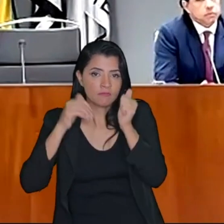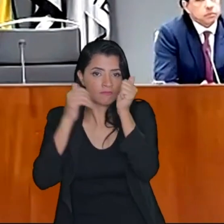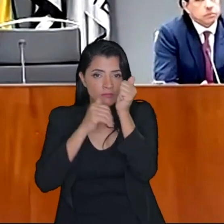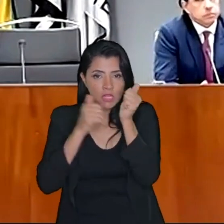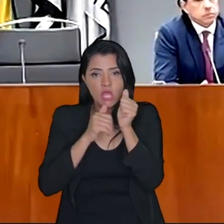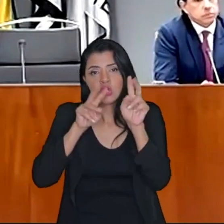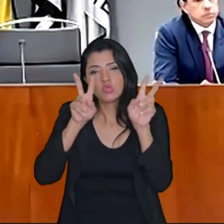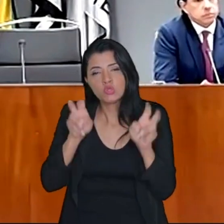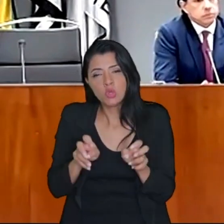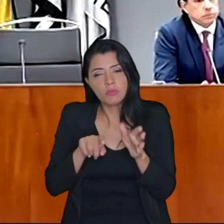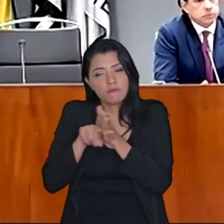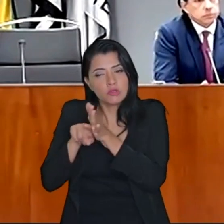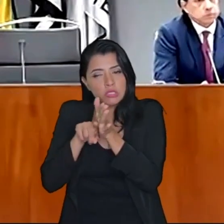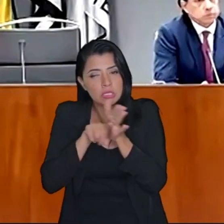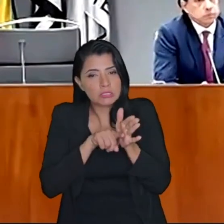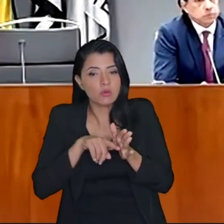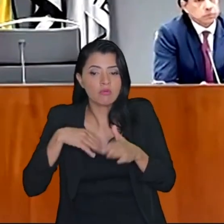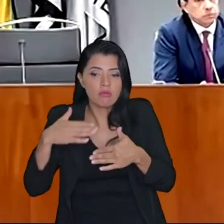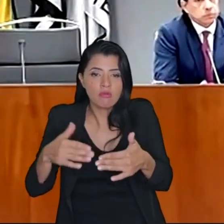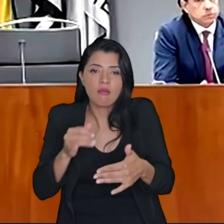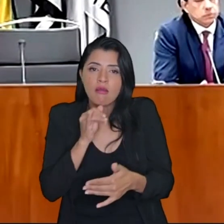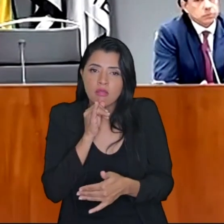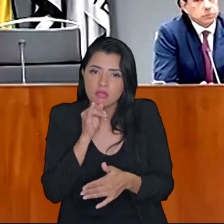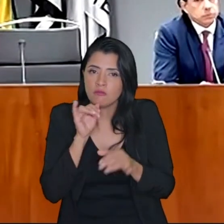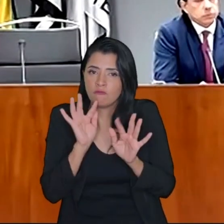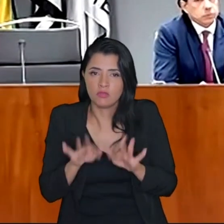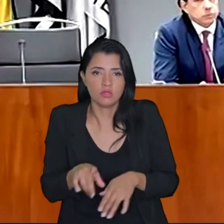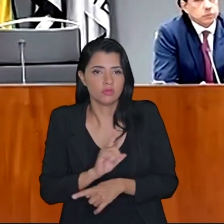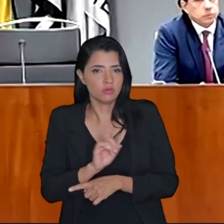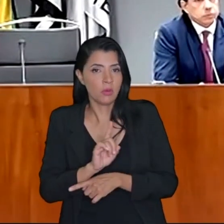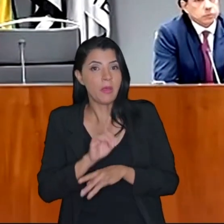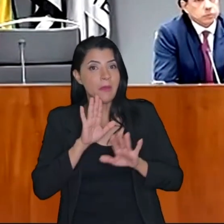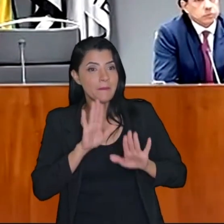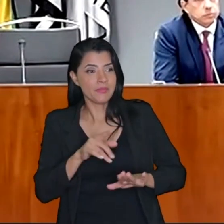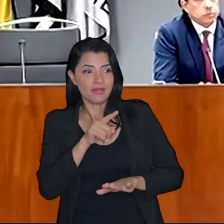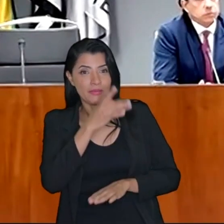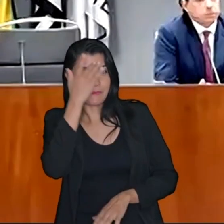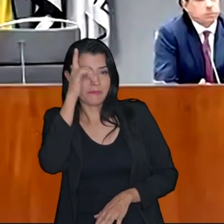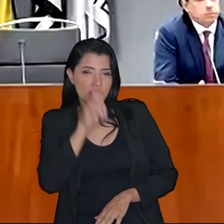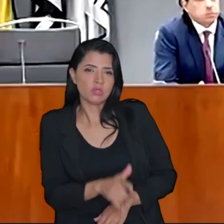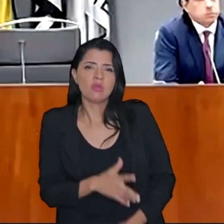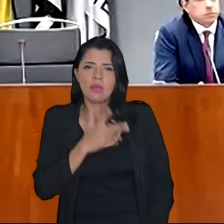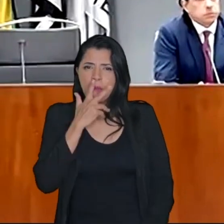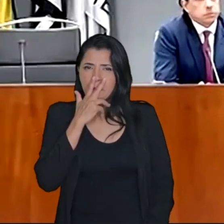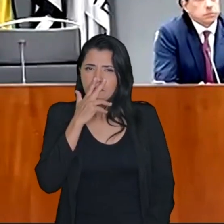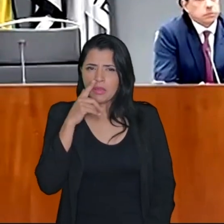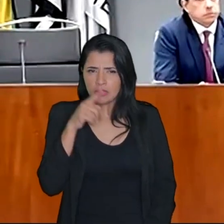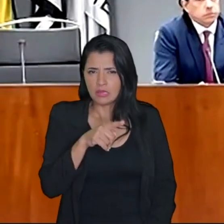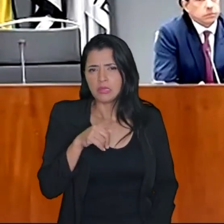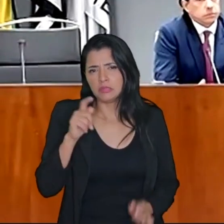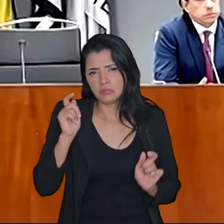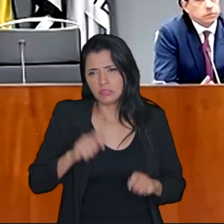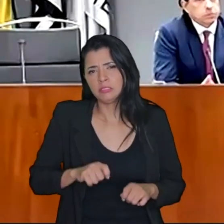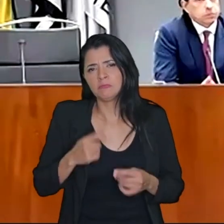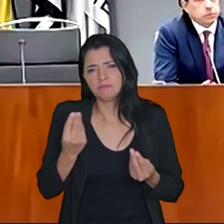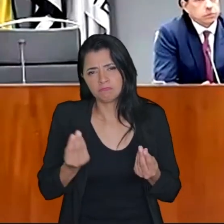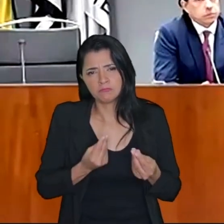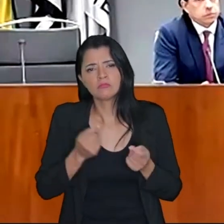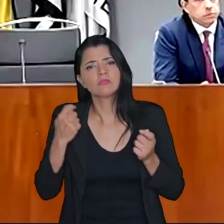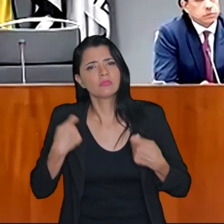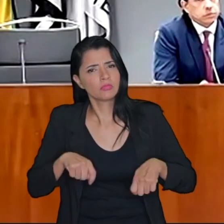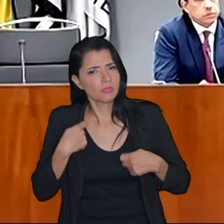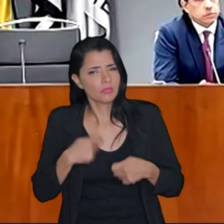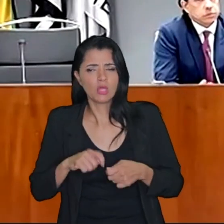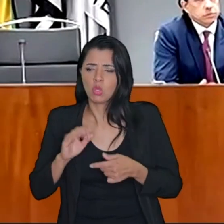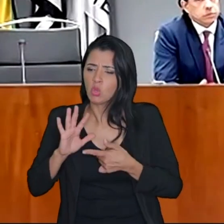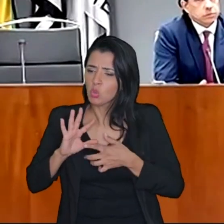sobre investigações em andamento. Mas, em relação àquela parte, àquela pessoa, me parece que o disclosure tem que ser full,